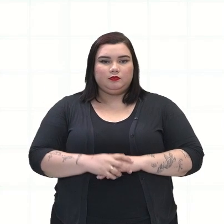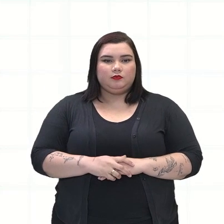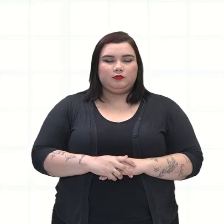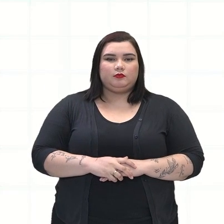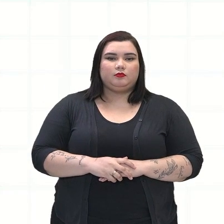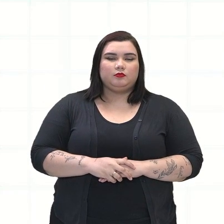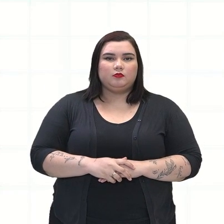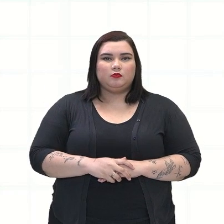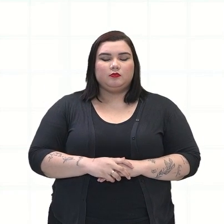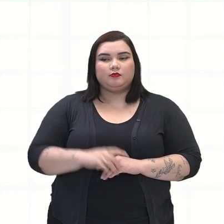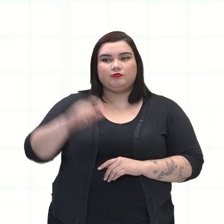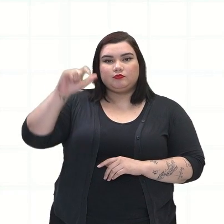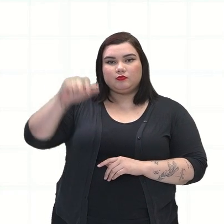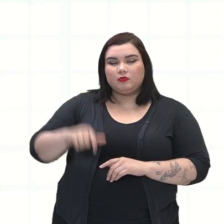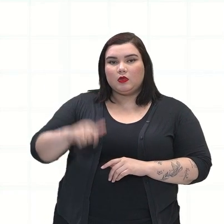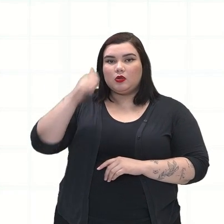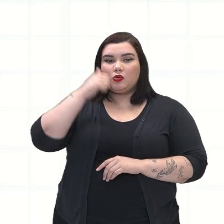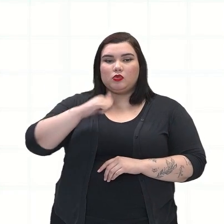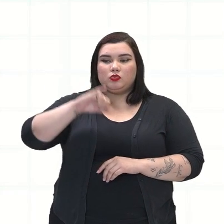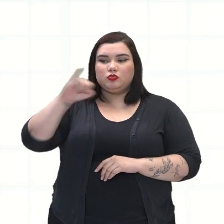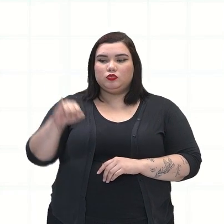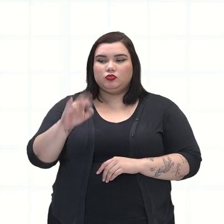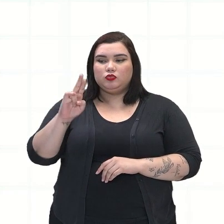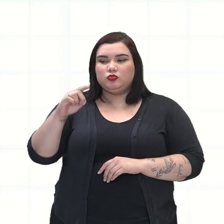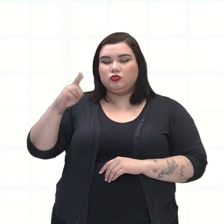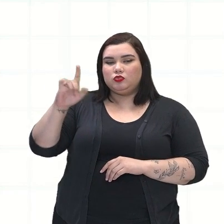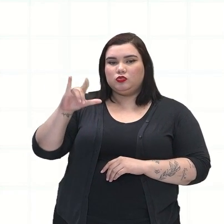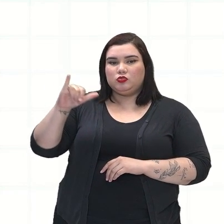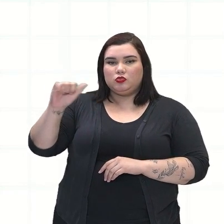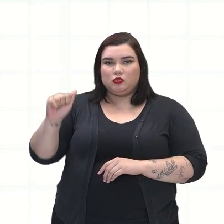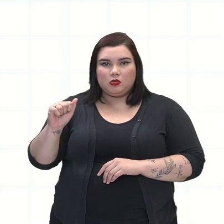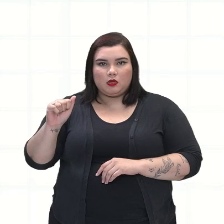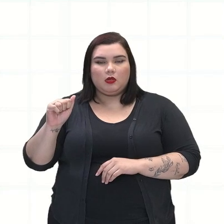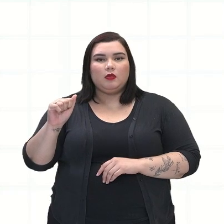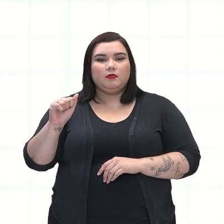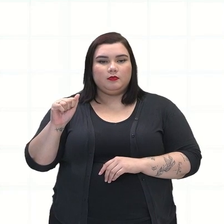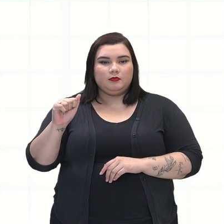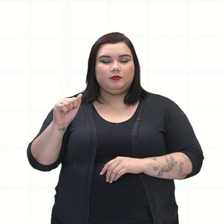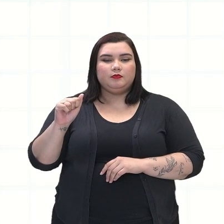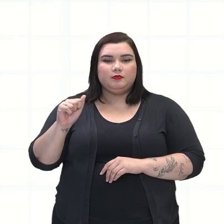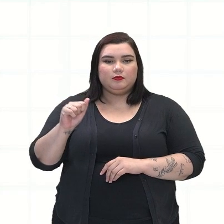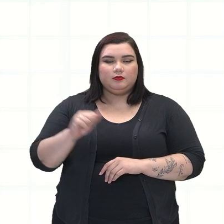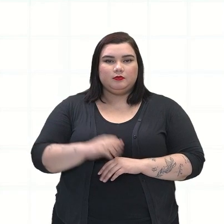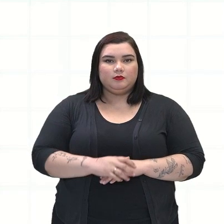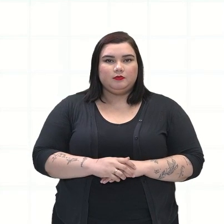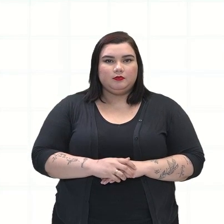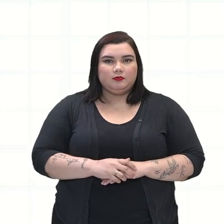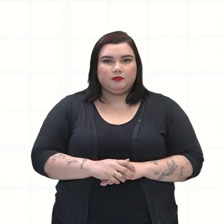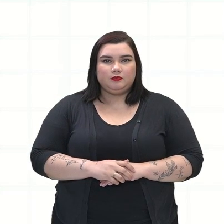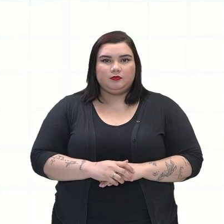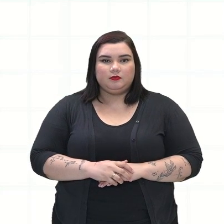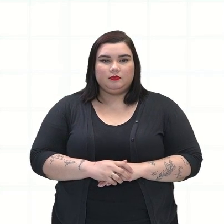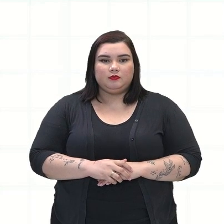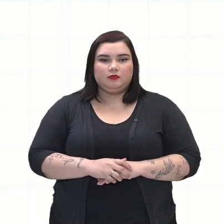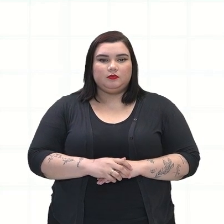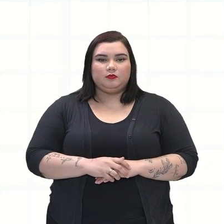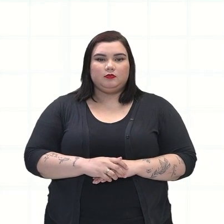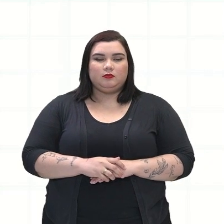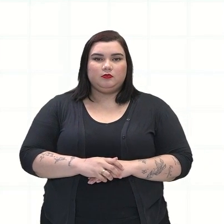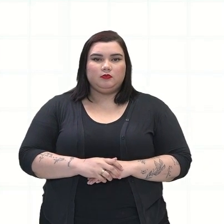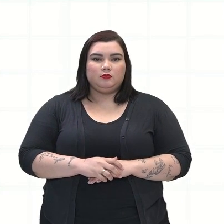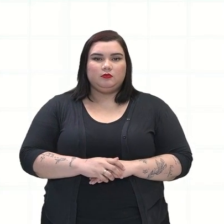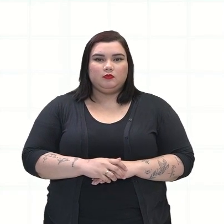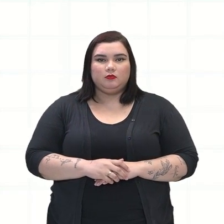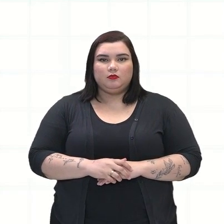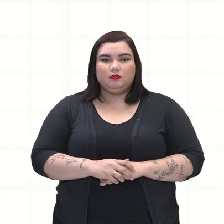Often. Julia is often stressed. Julia is often stressed.